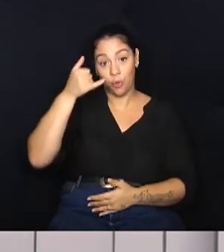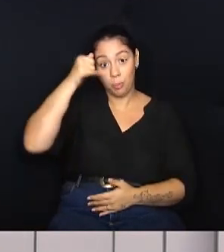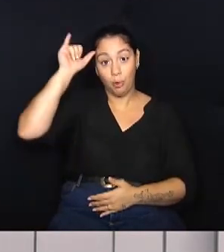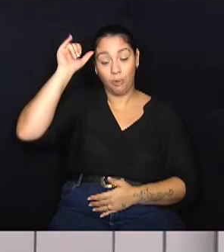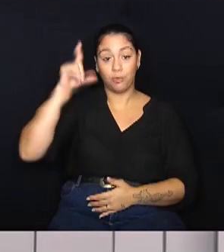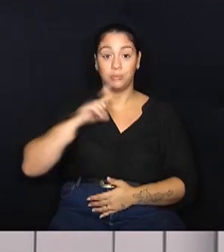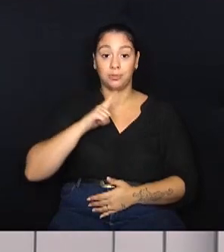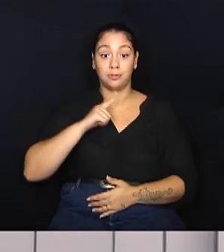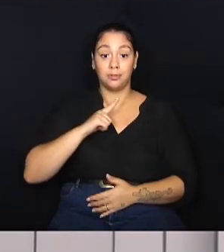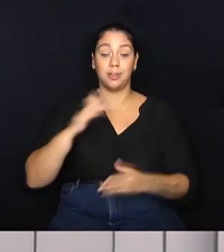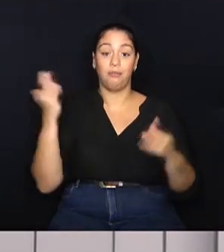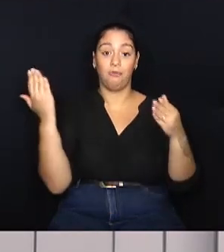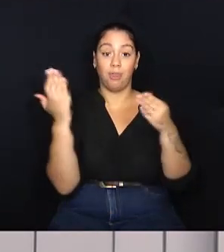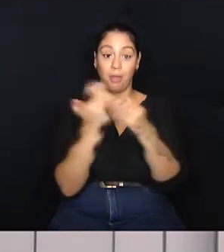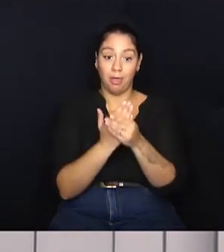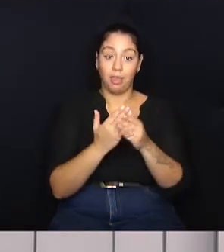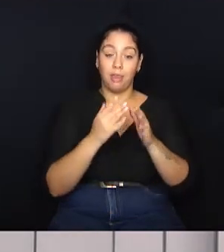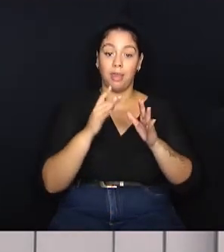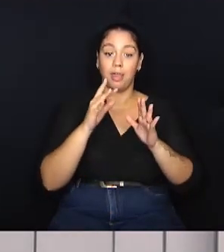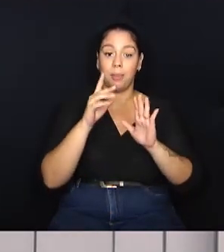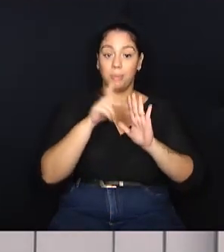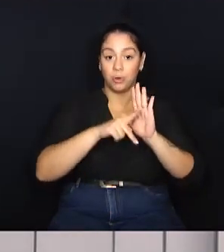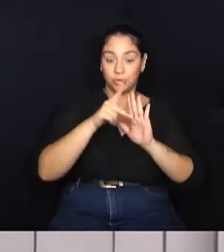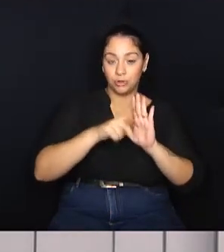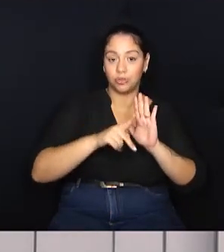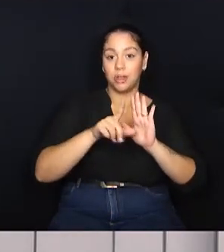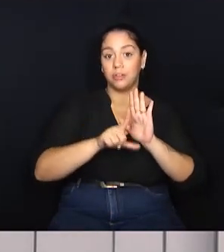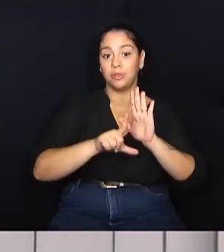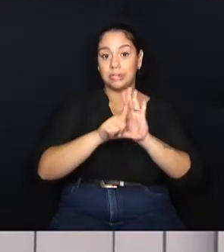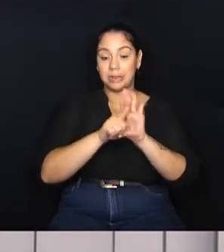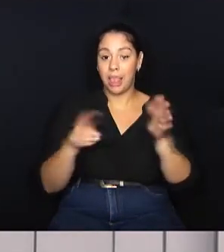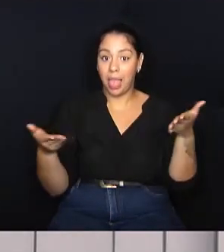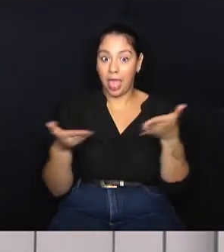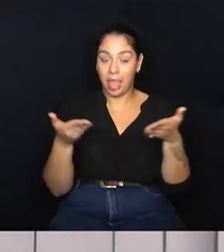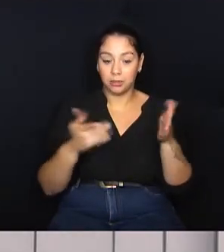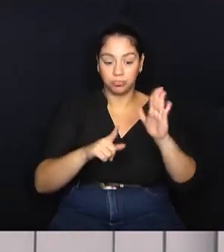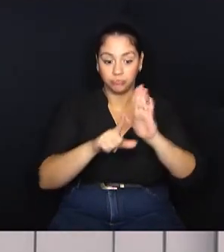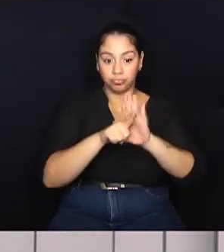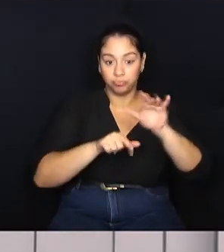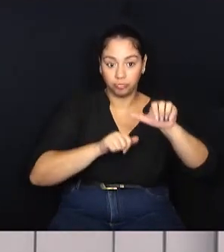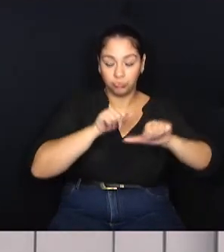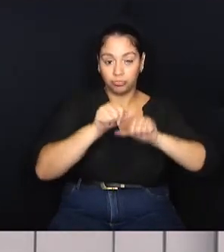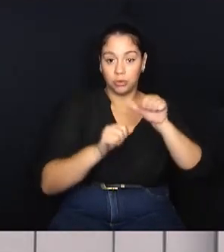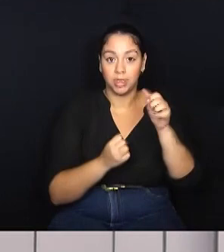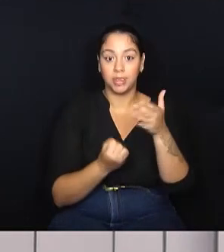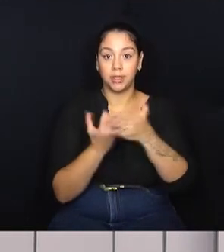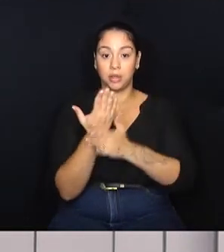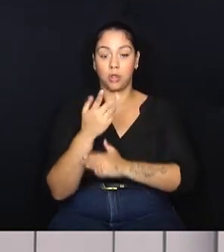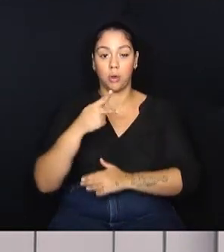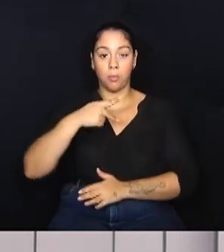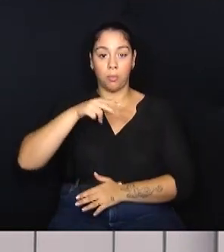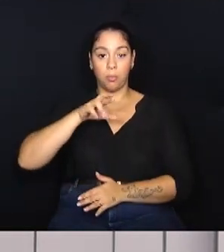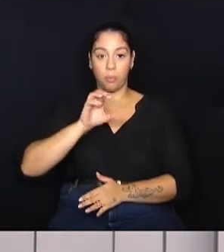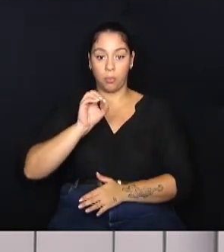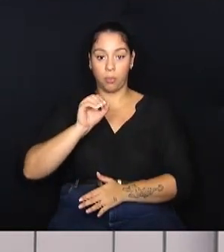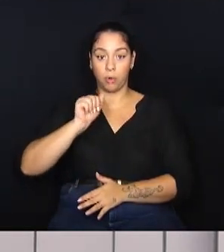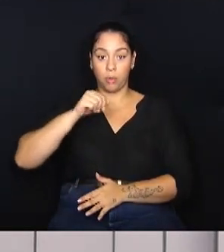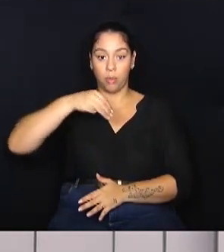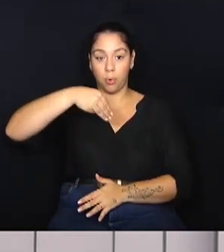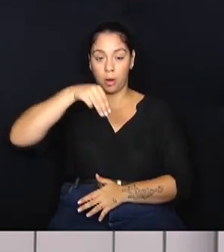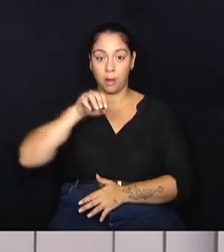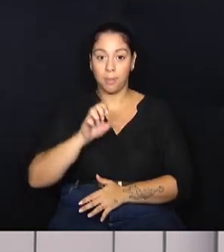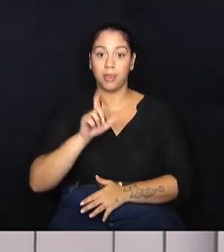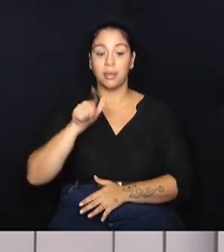lei para alterar e atualizar a legislação que criou o PROAMB, a realidade de